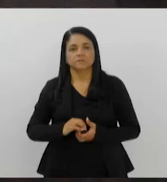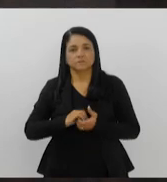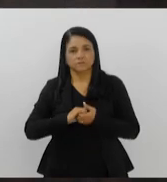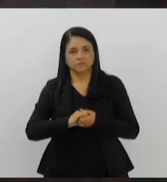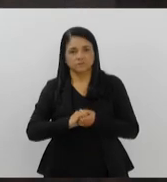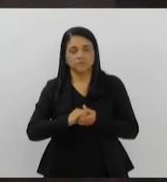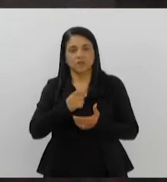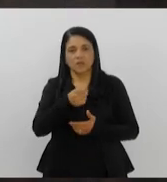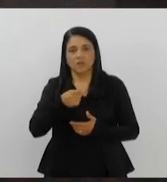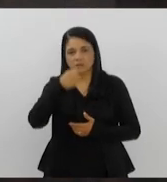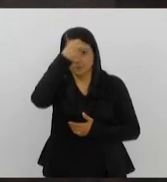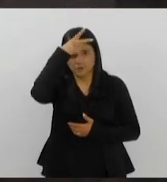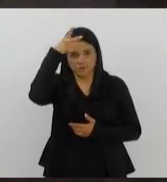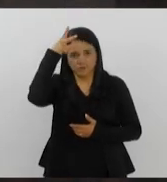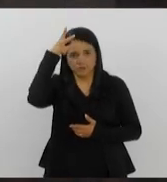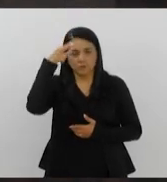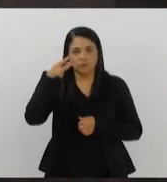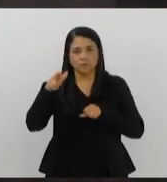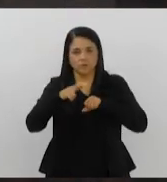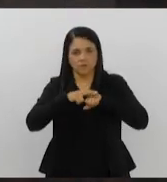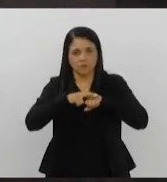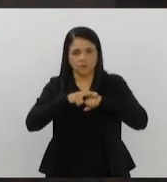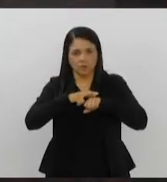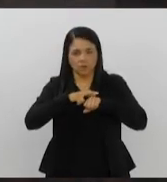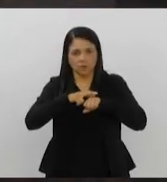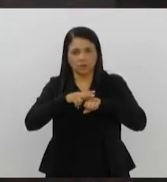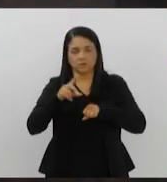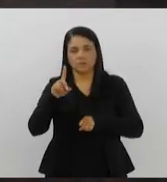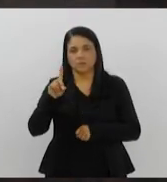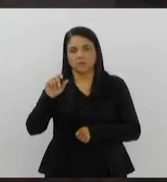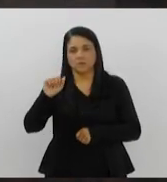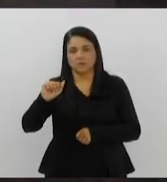o ex-prefeito de B roo Denis